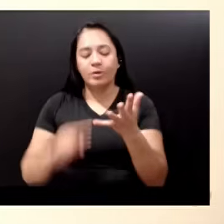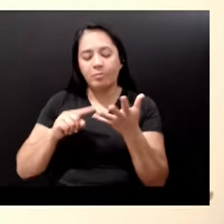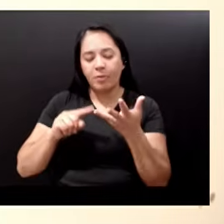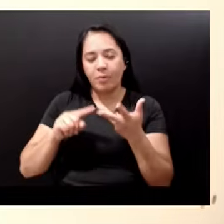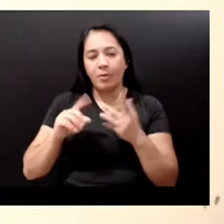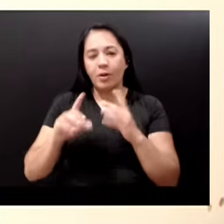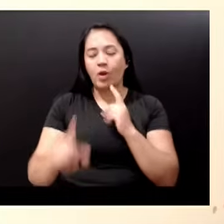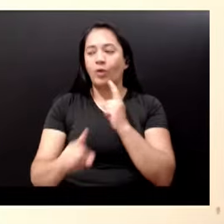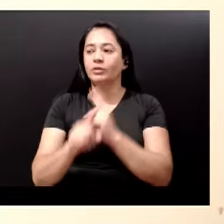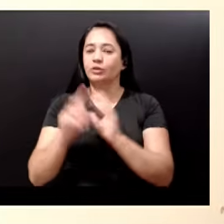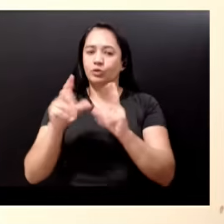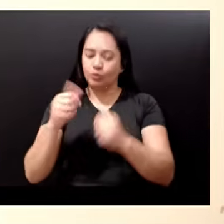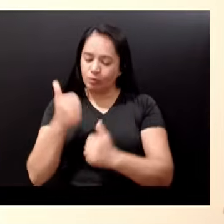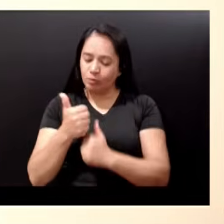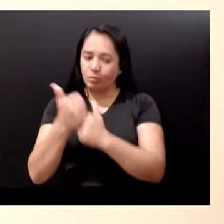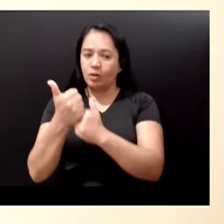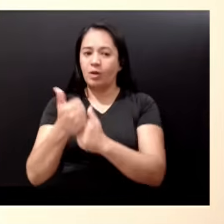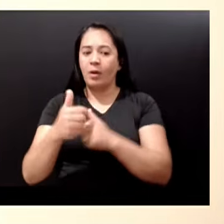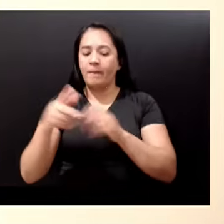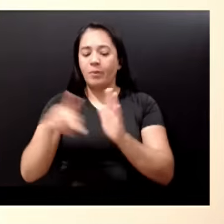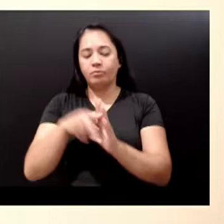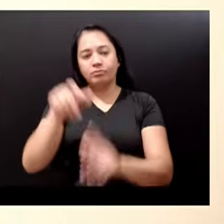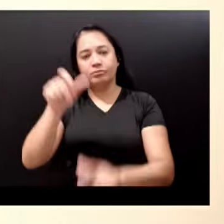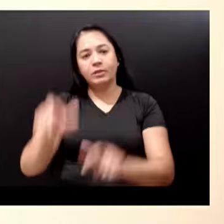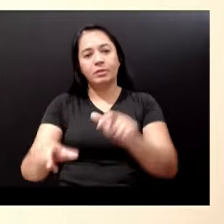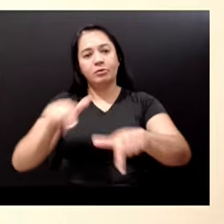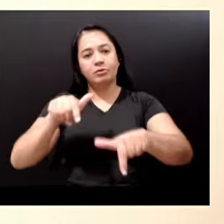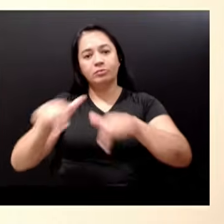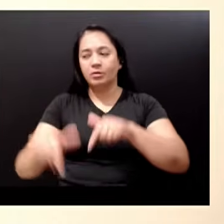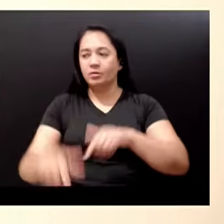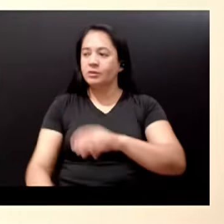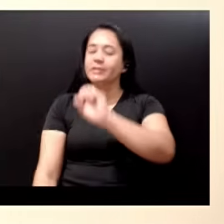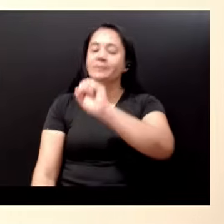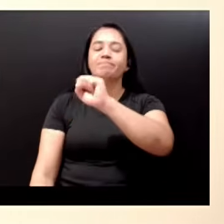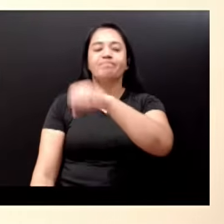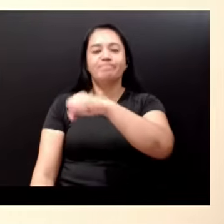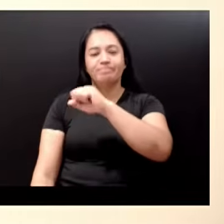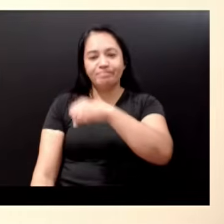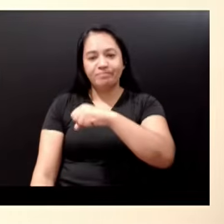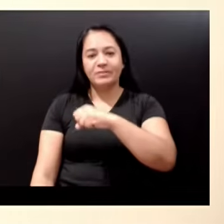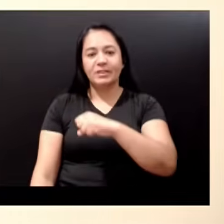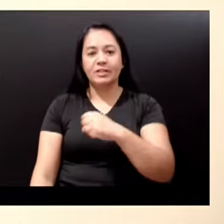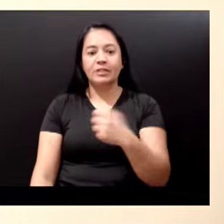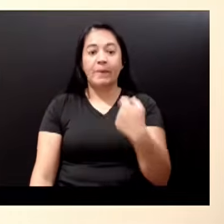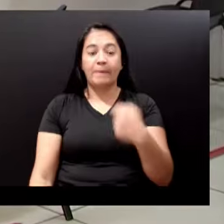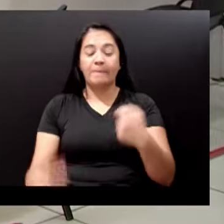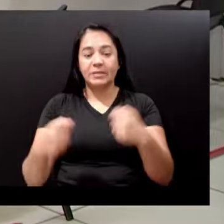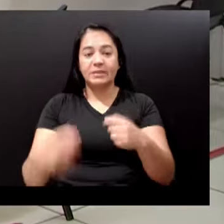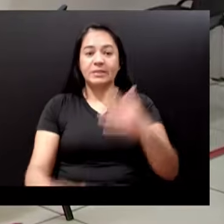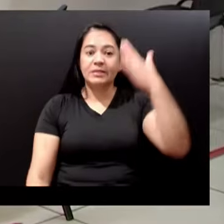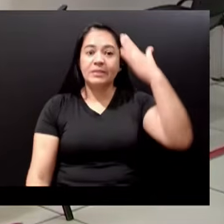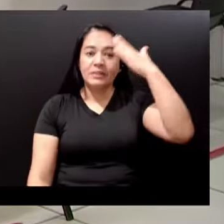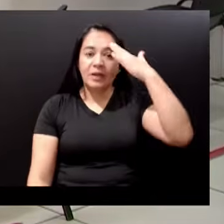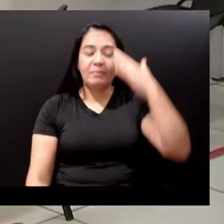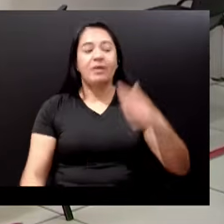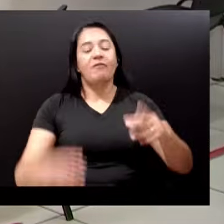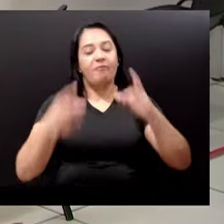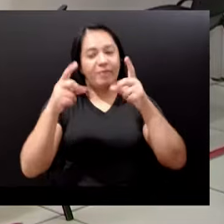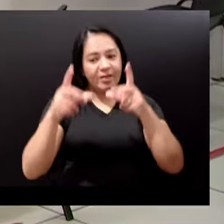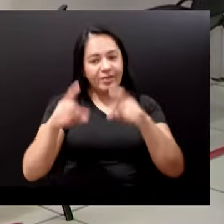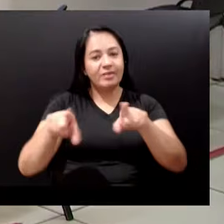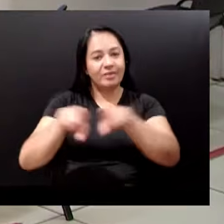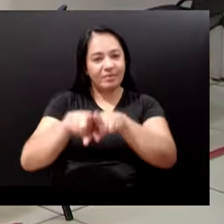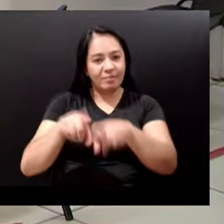suporte para o trabalhador. Exato, não basta saber fazer, precisa saber vender para ter a renda. Então a gente